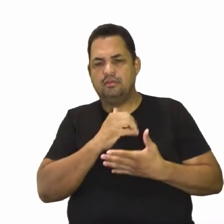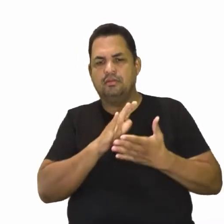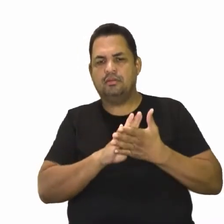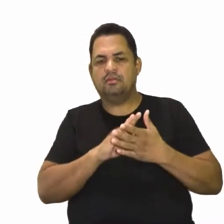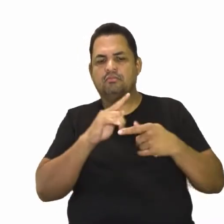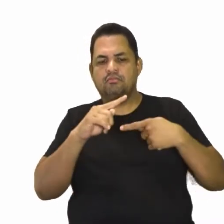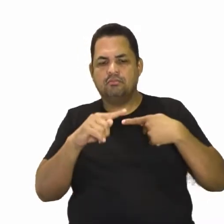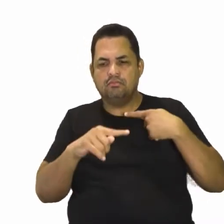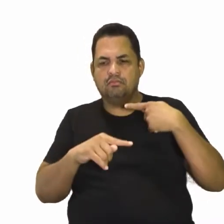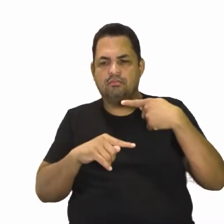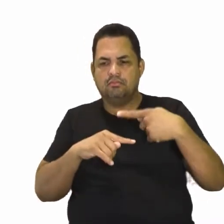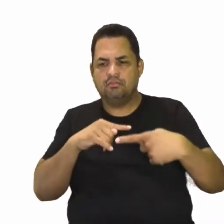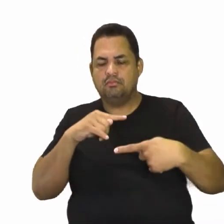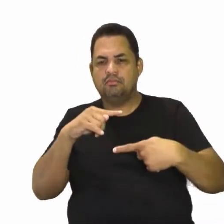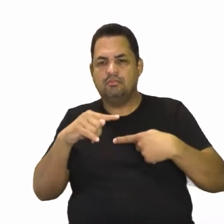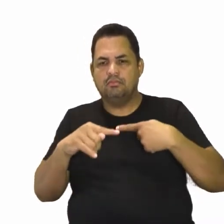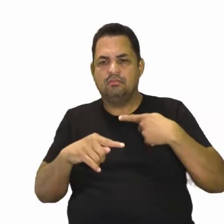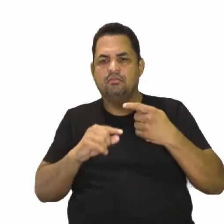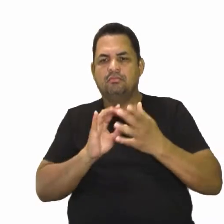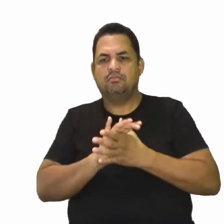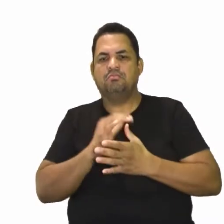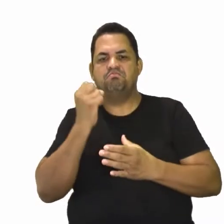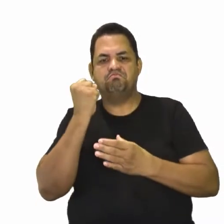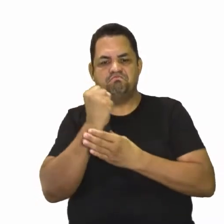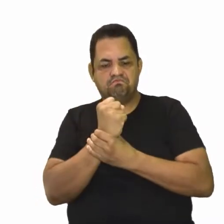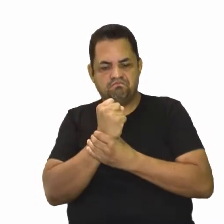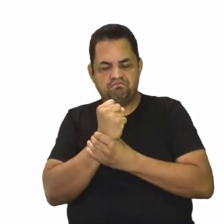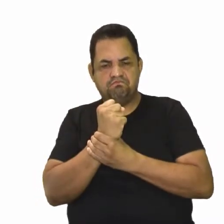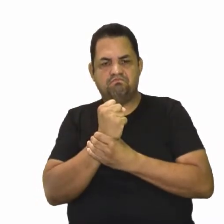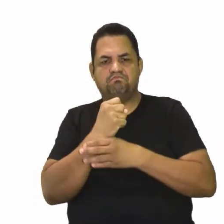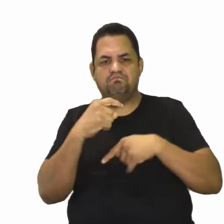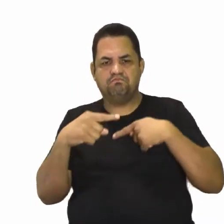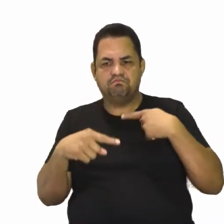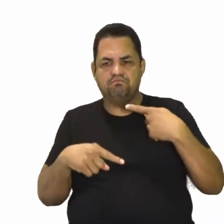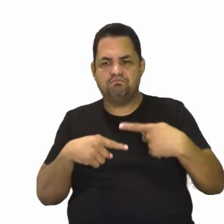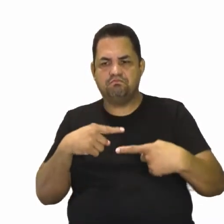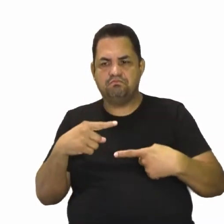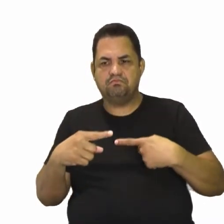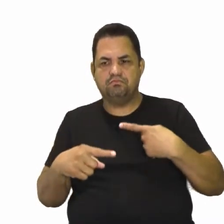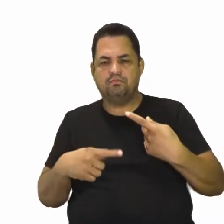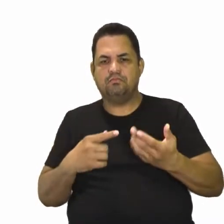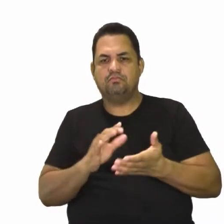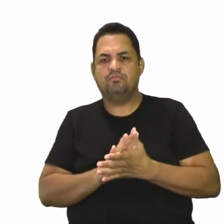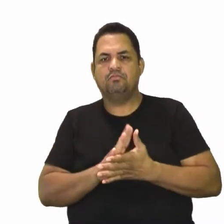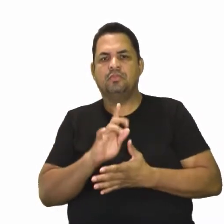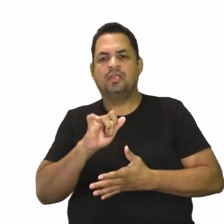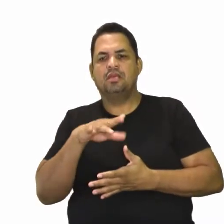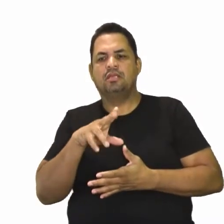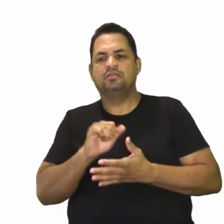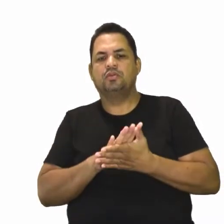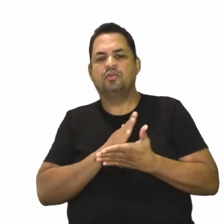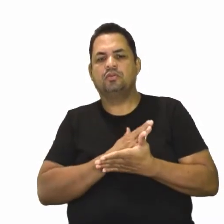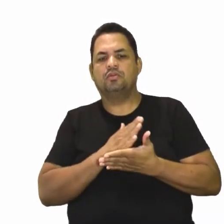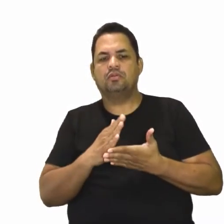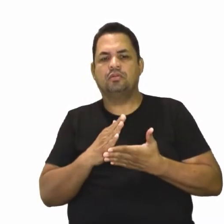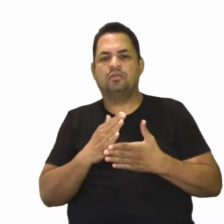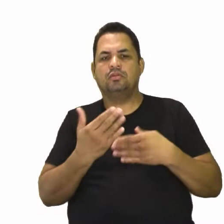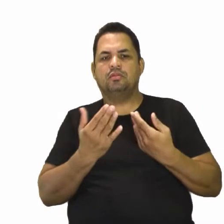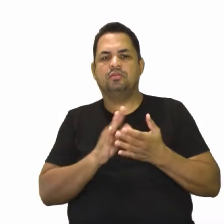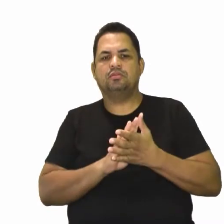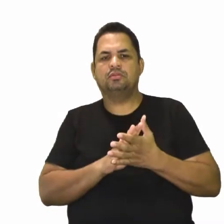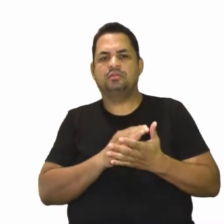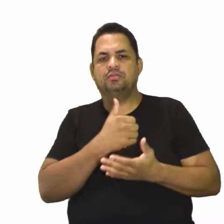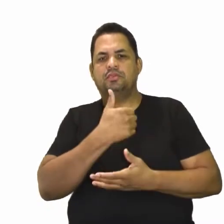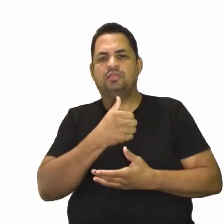e gradual e segura. Lenta, gradual e segura. E Geisel começa isso aí. Geisel, que vai ficar